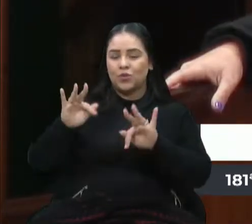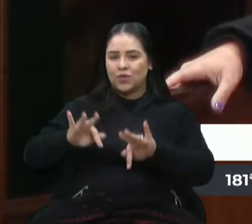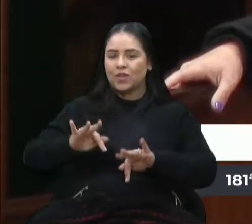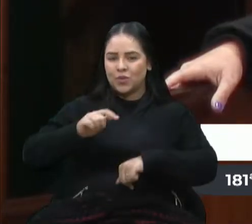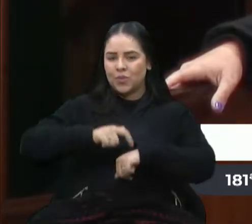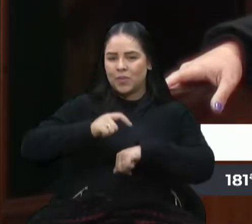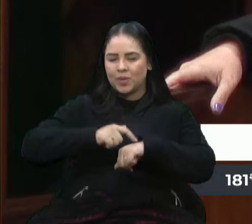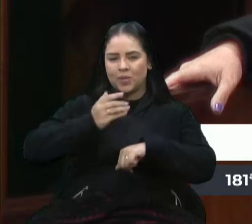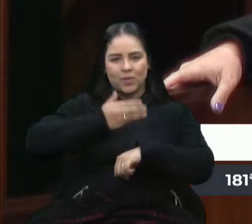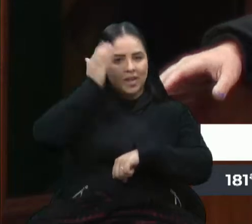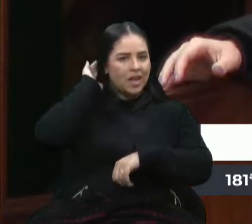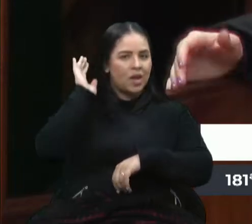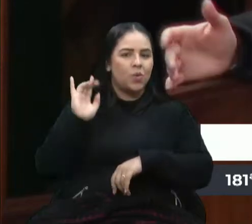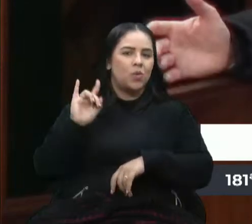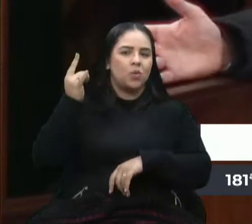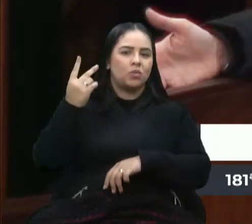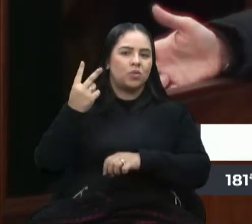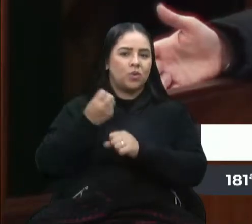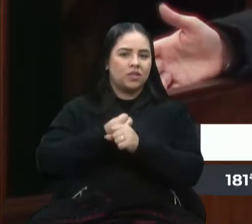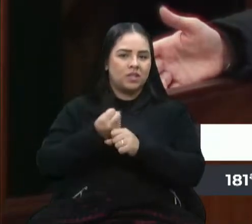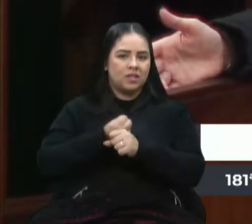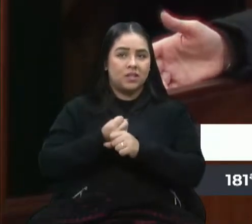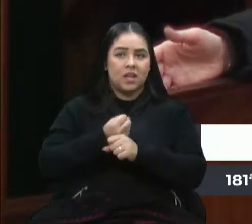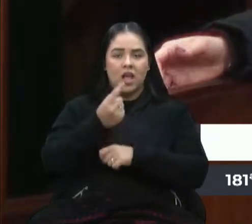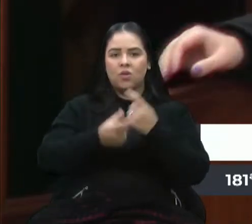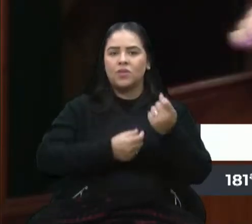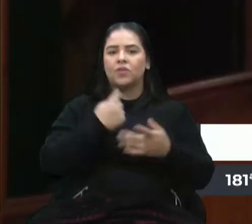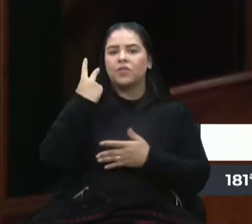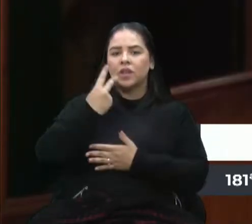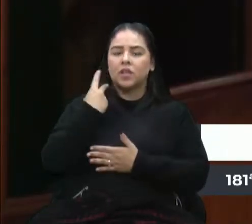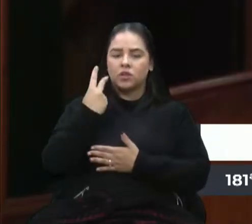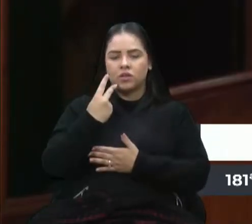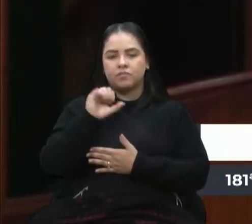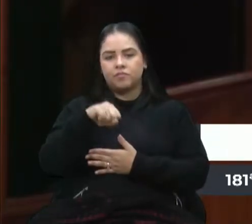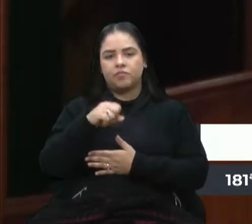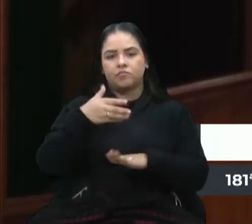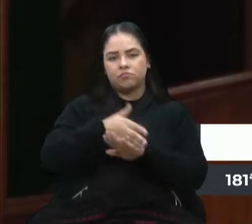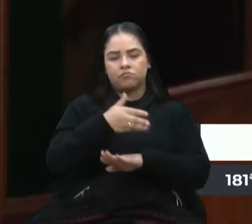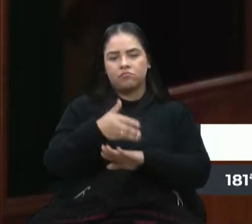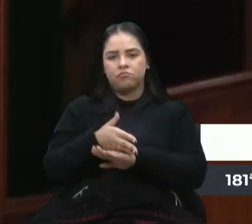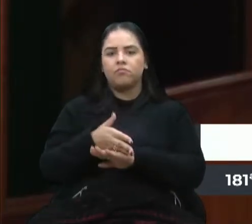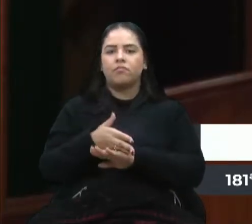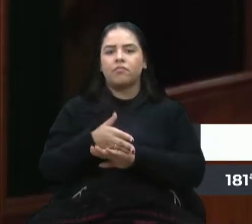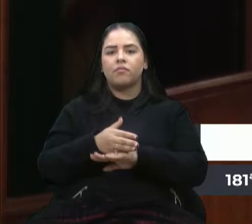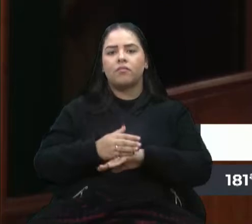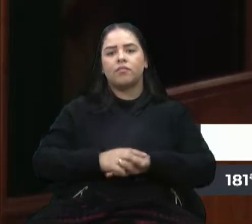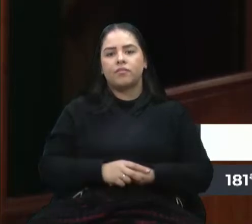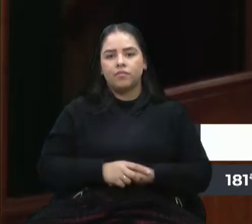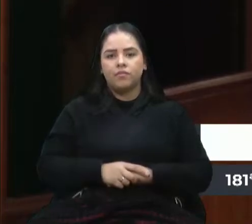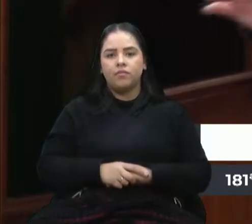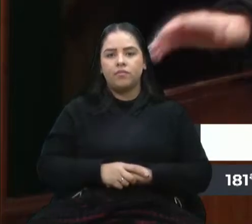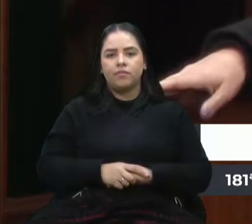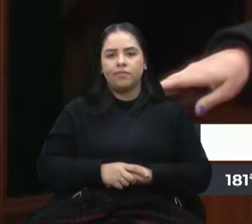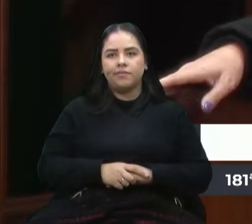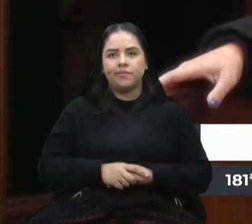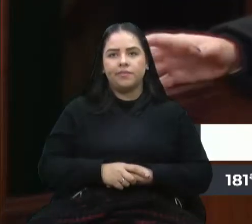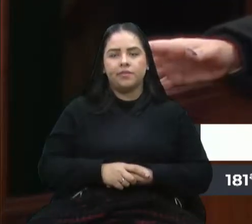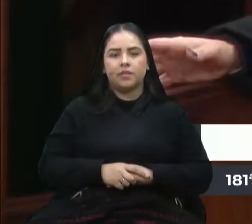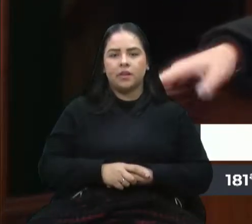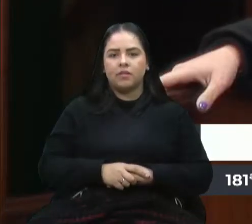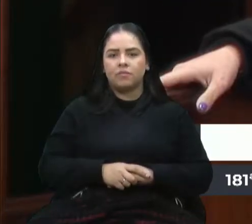assim, os últimos 2 anos. Alguns outros vereadores estavam aqui também e passaram. E, olha, eu acho